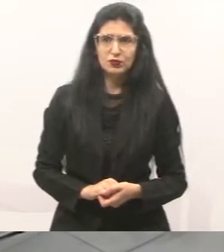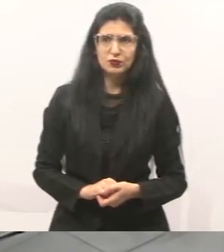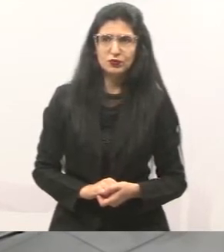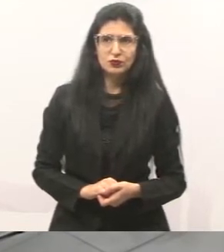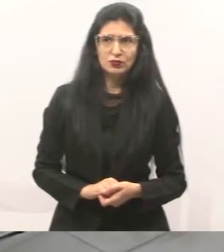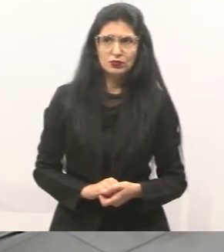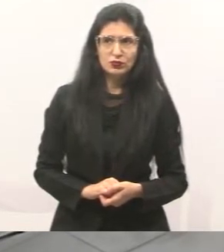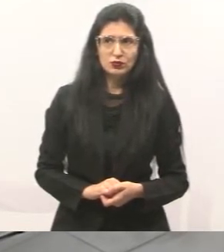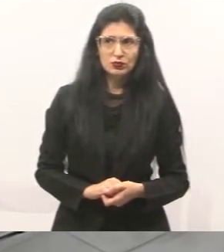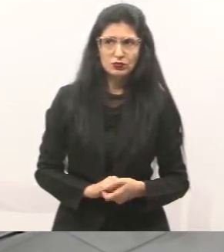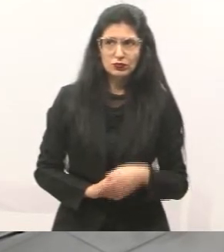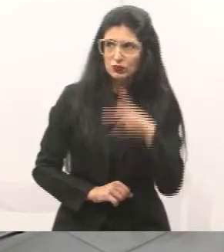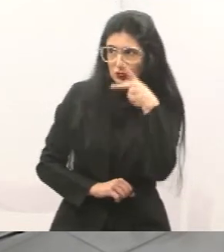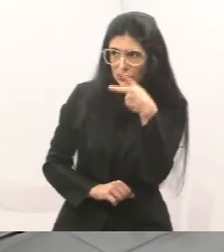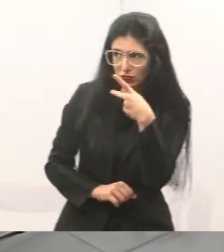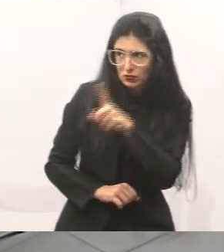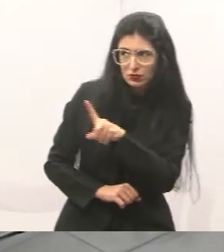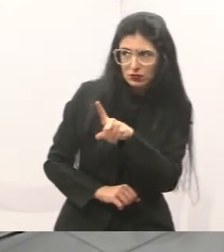Vai falar?